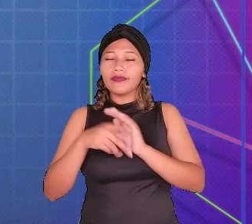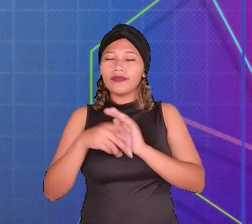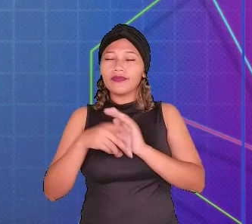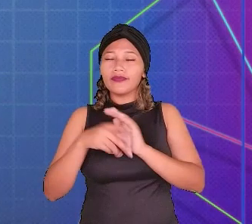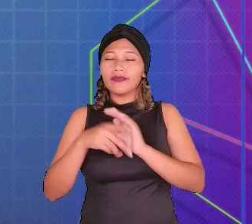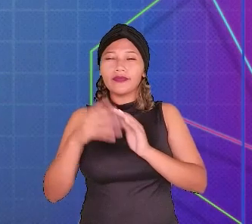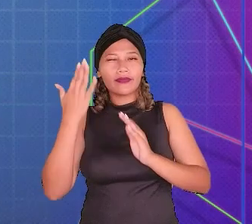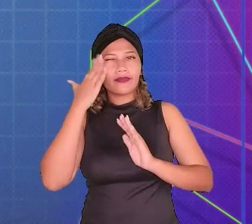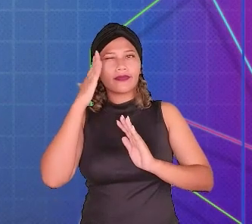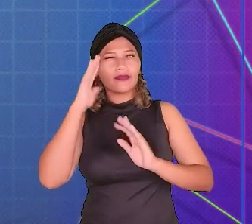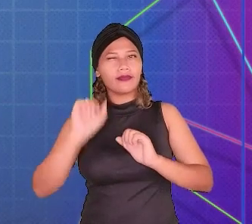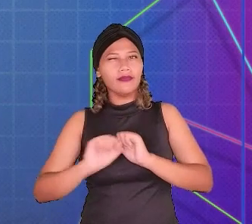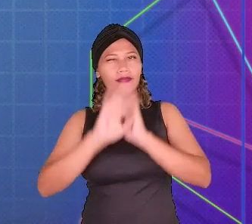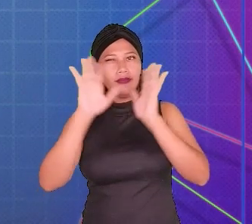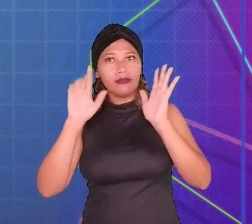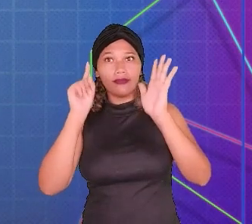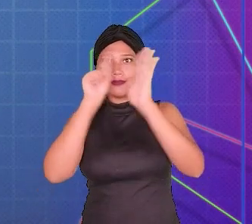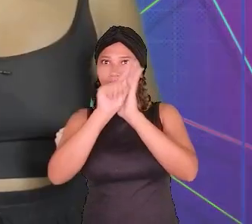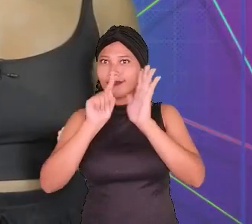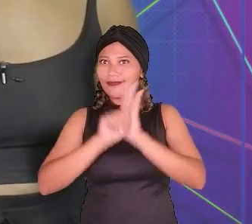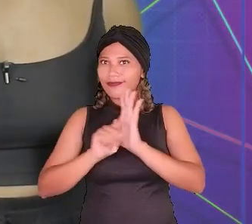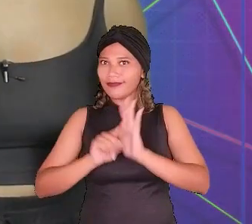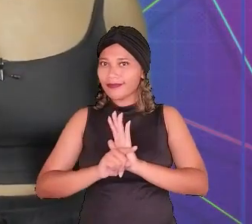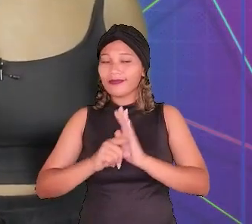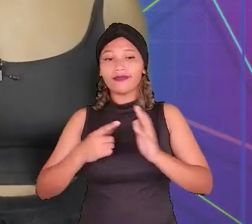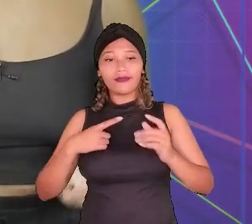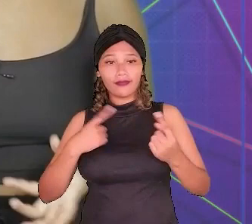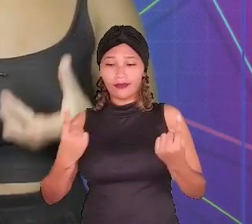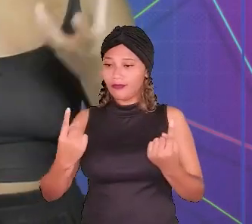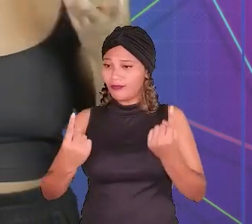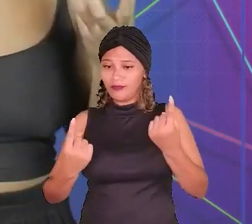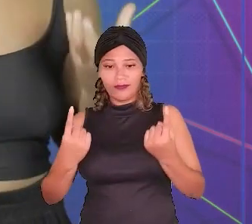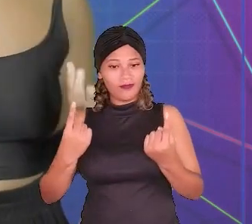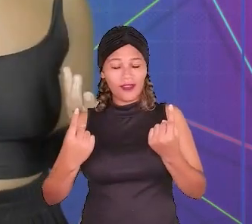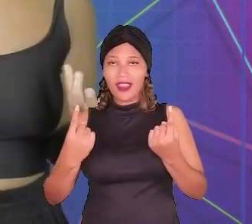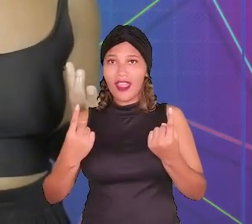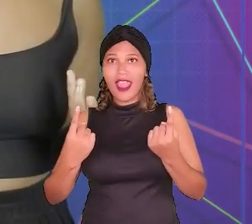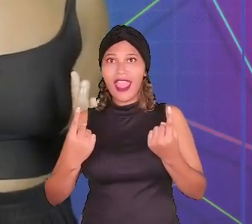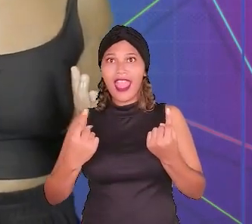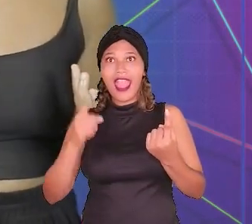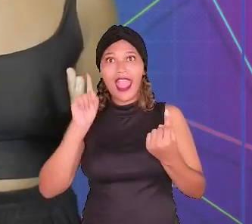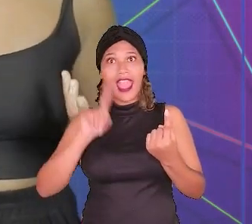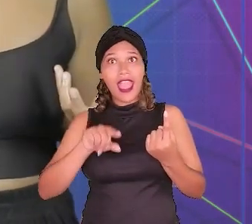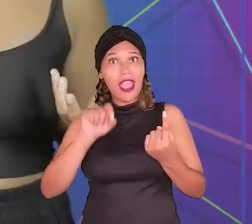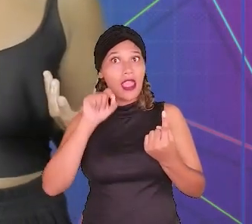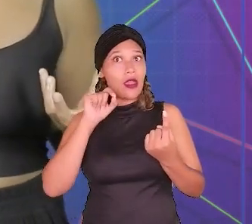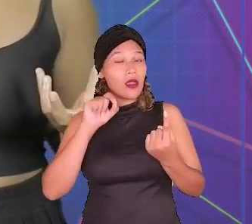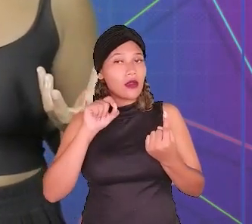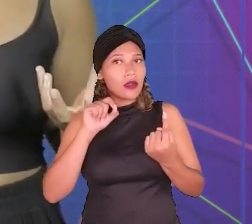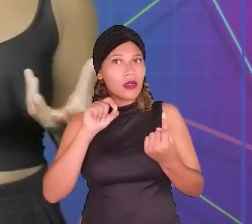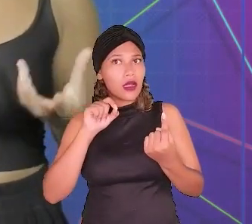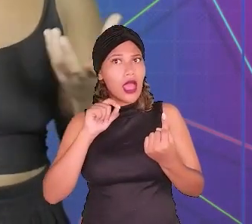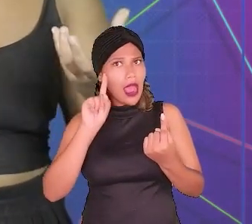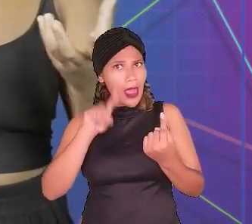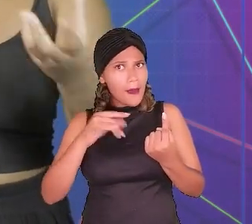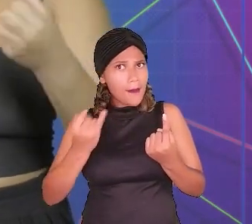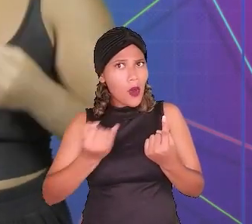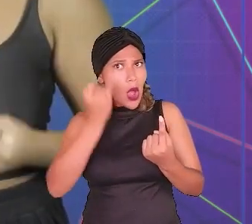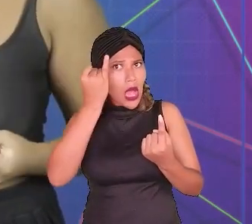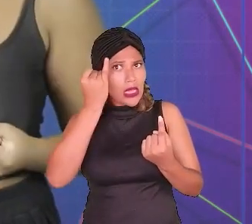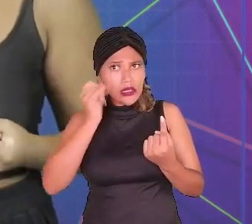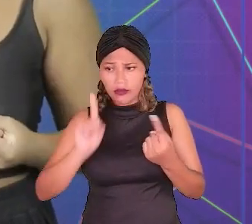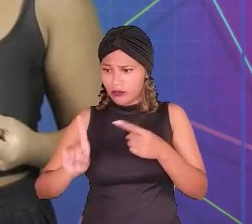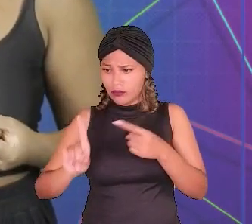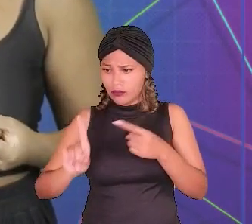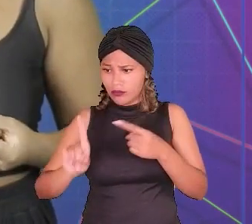oposição e protagonista. Com as perguntas, o conflito entre a oposição e o personagem principal é crucial